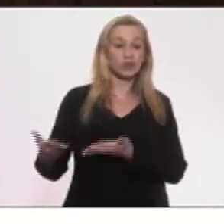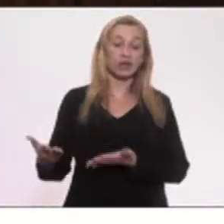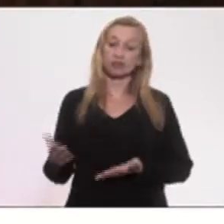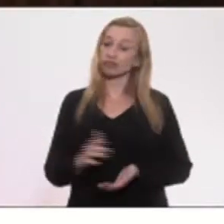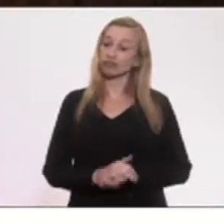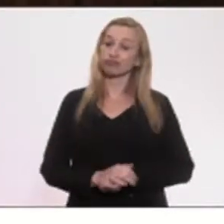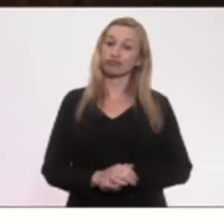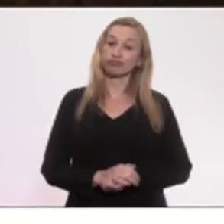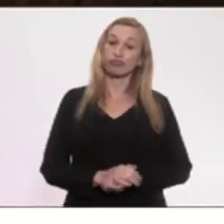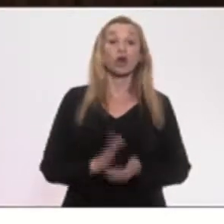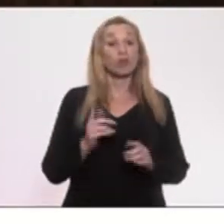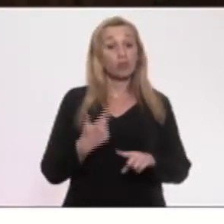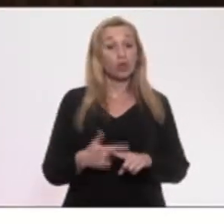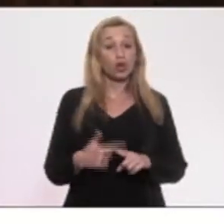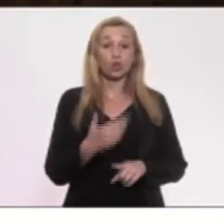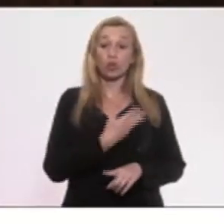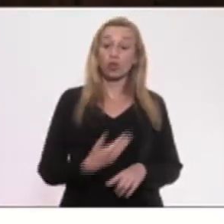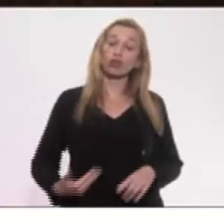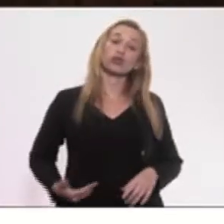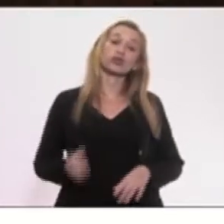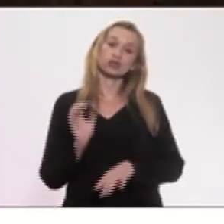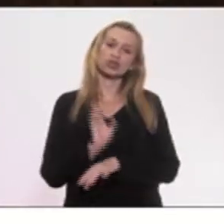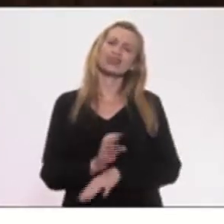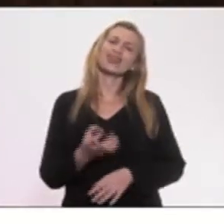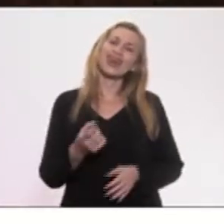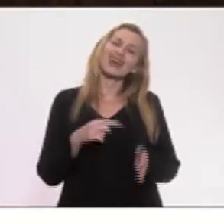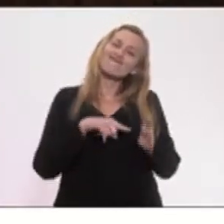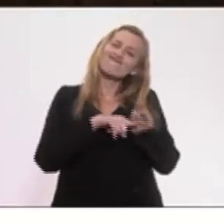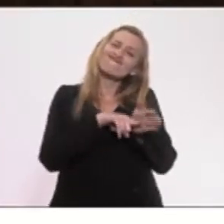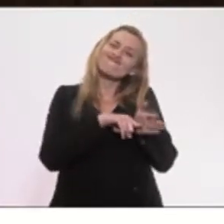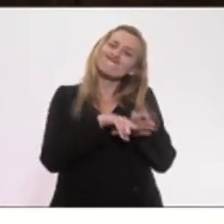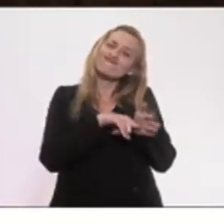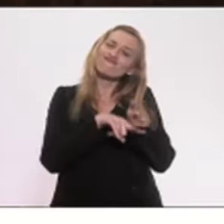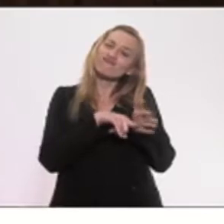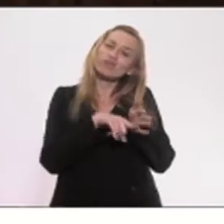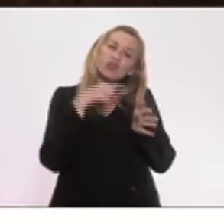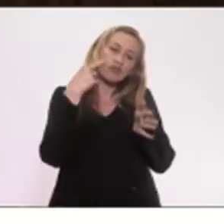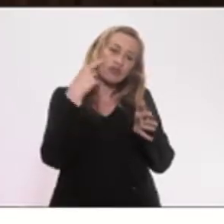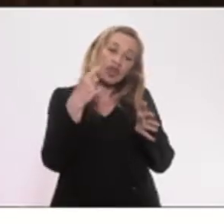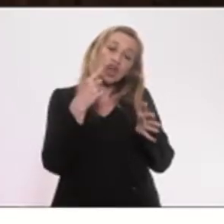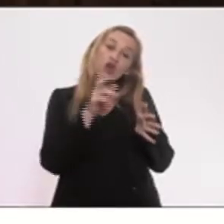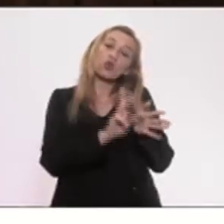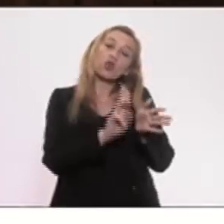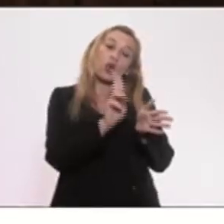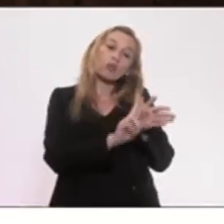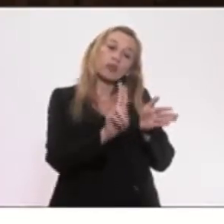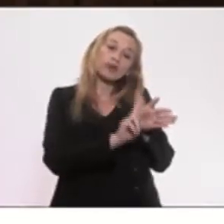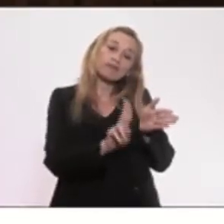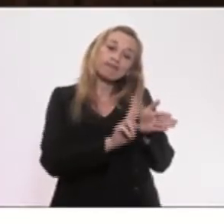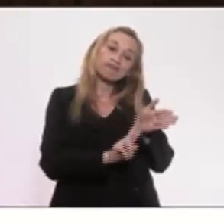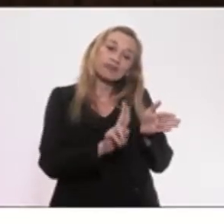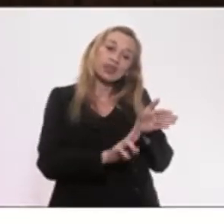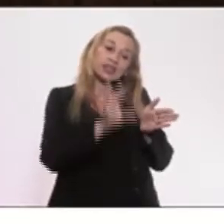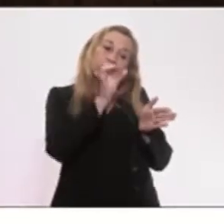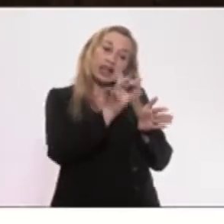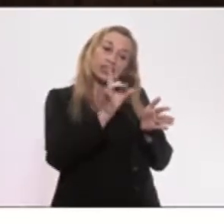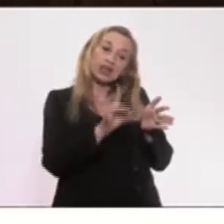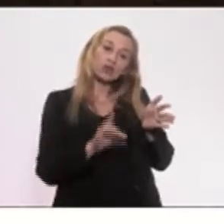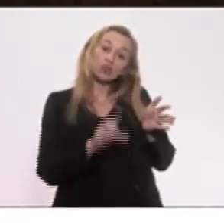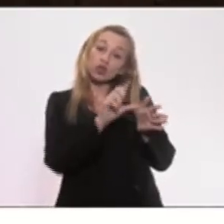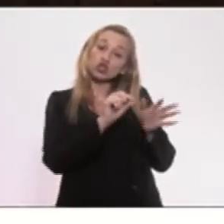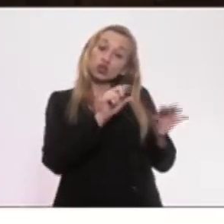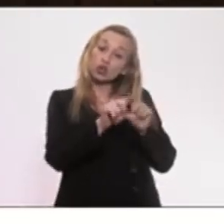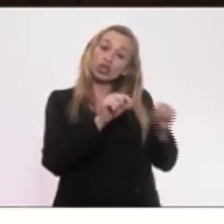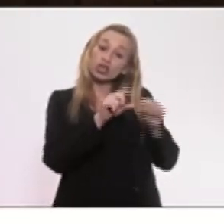o Governo do Estado agora pretende analisar os nomes que foram escolhidos